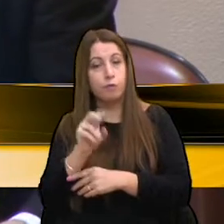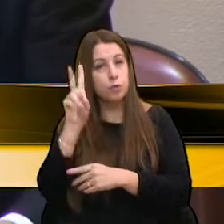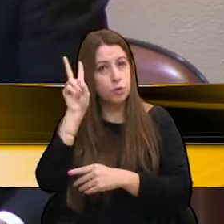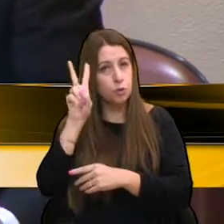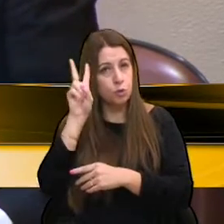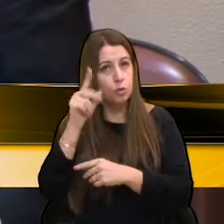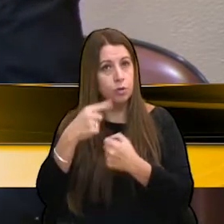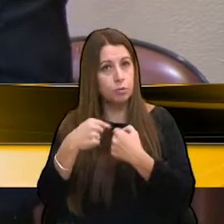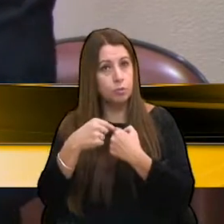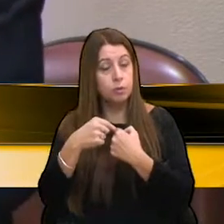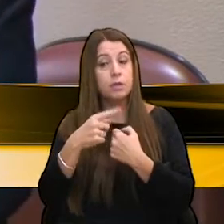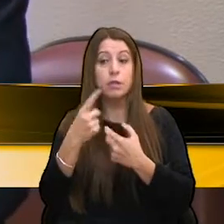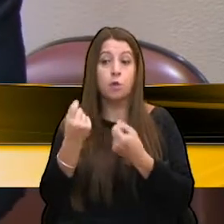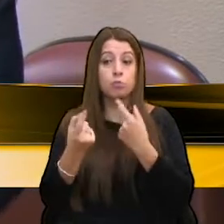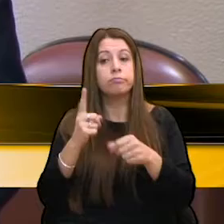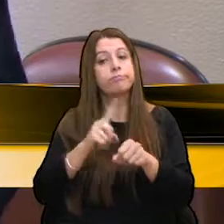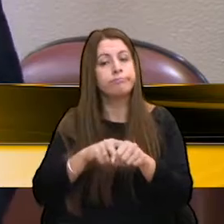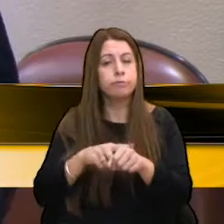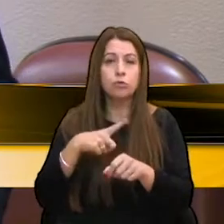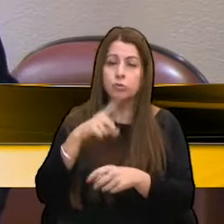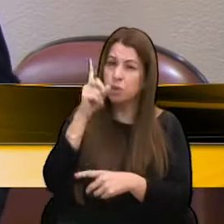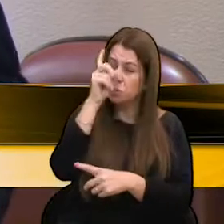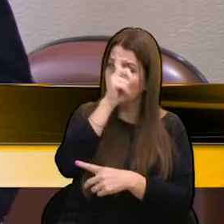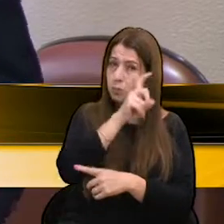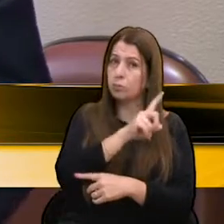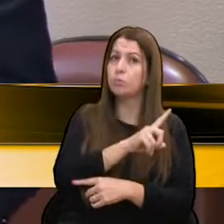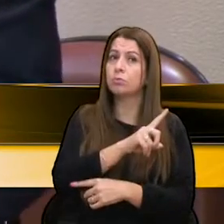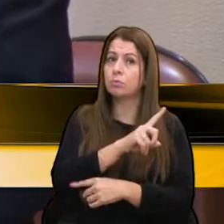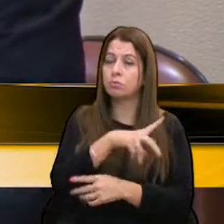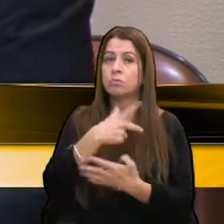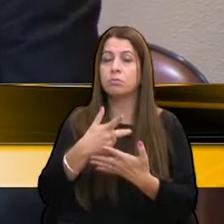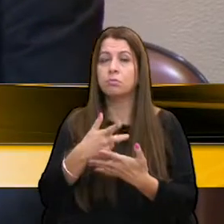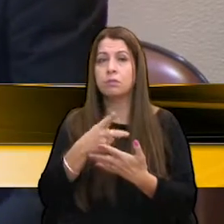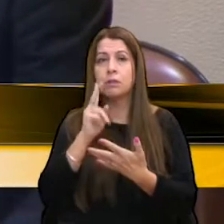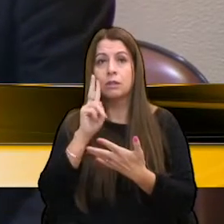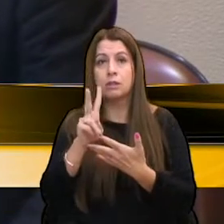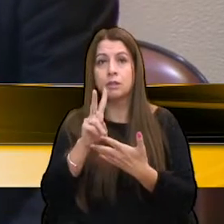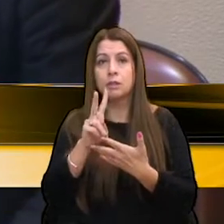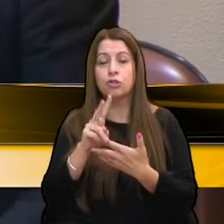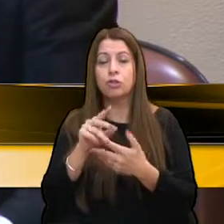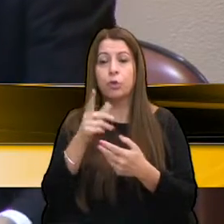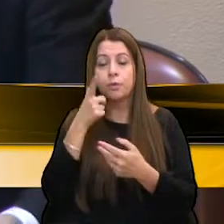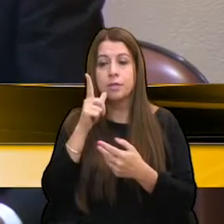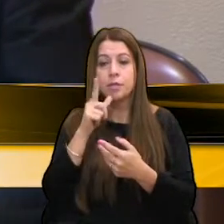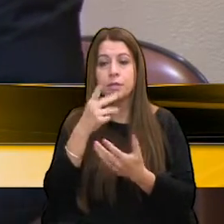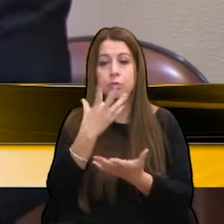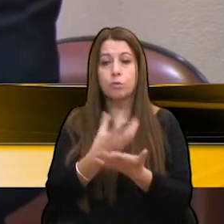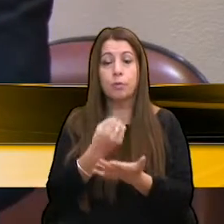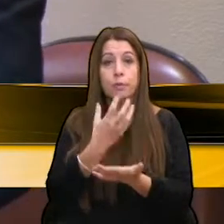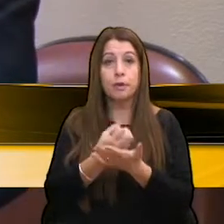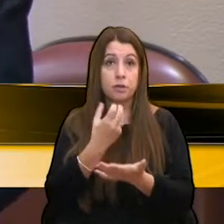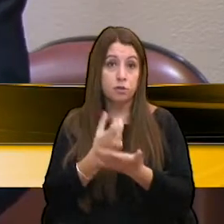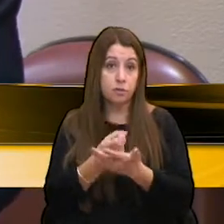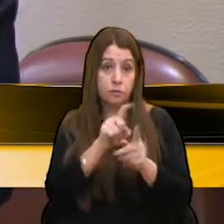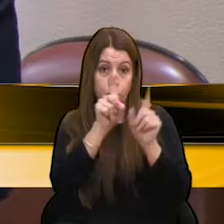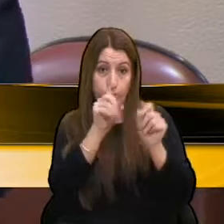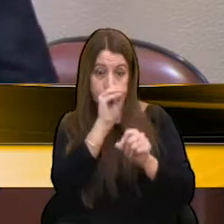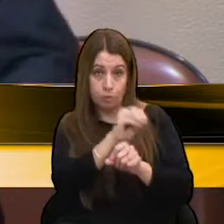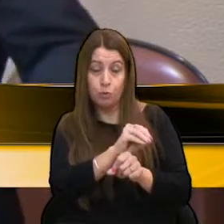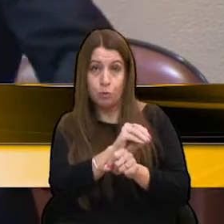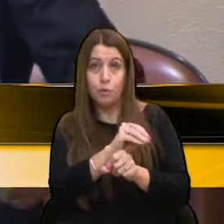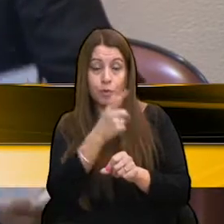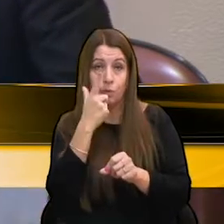alguns momentos encontraram dificuldades, inclusive na aquisição de um software que possa fazer com que a